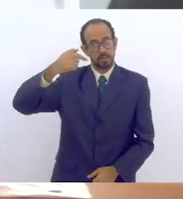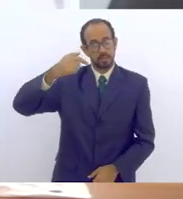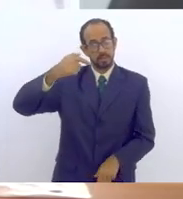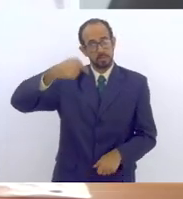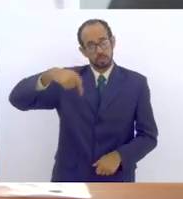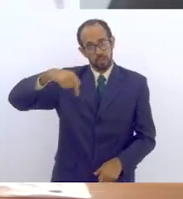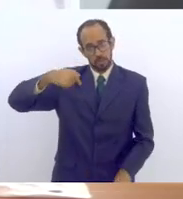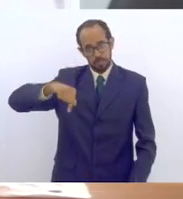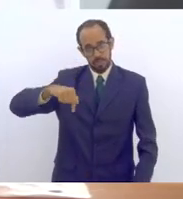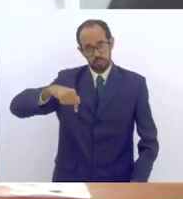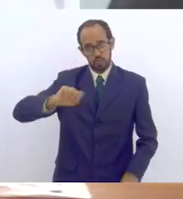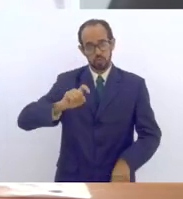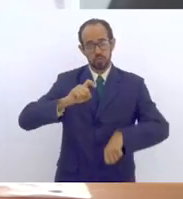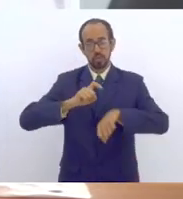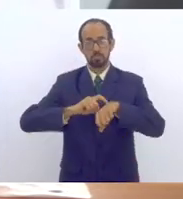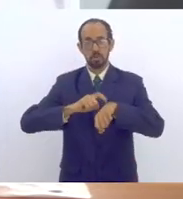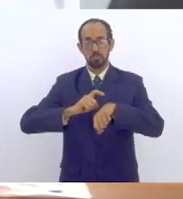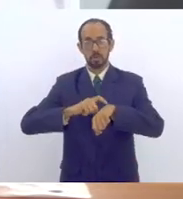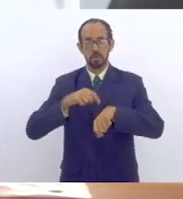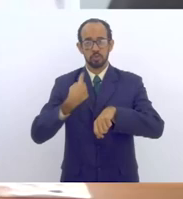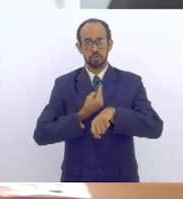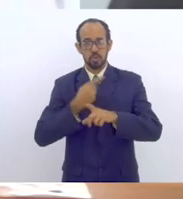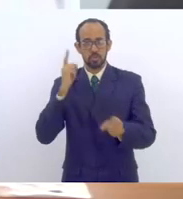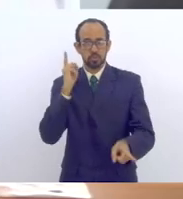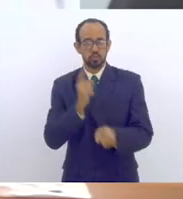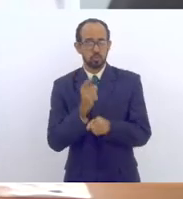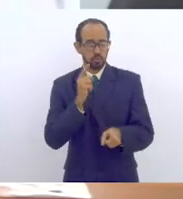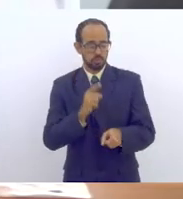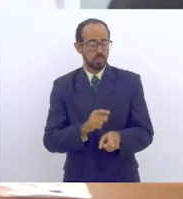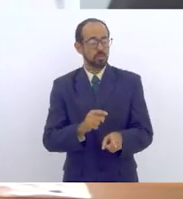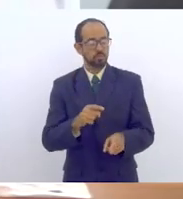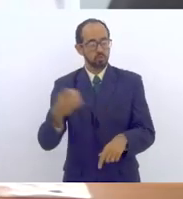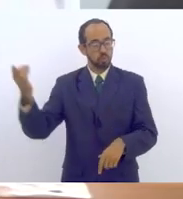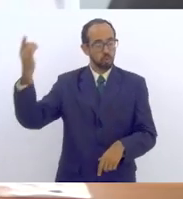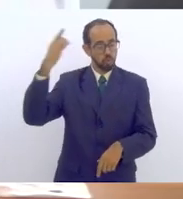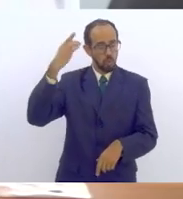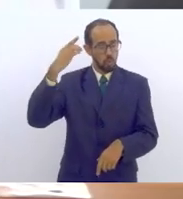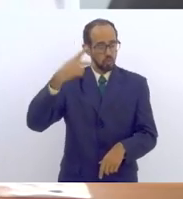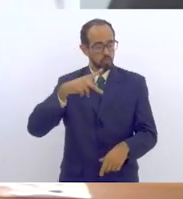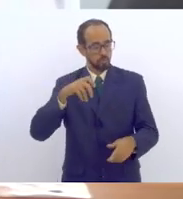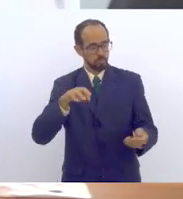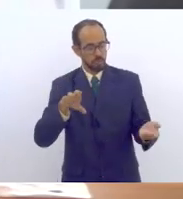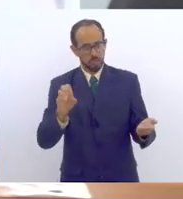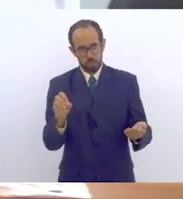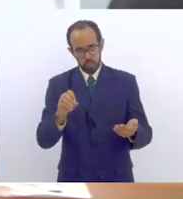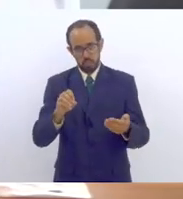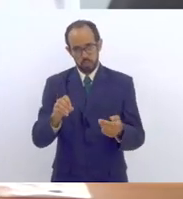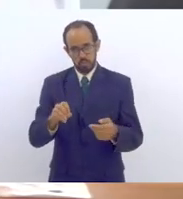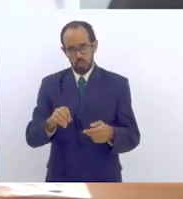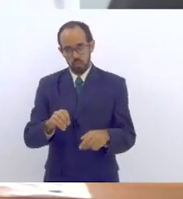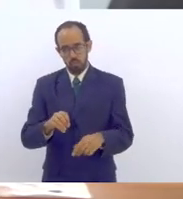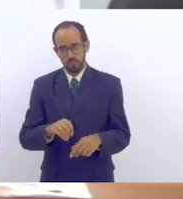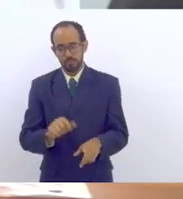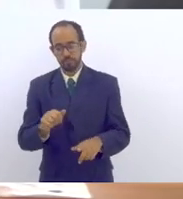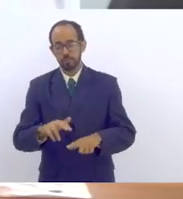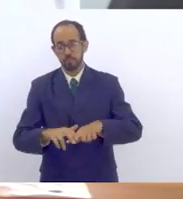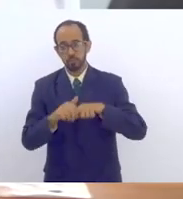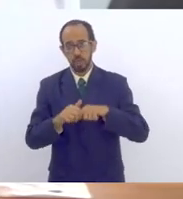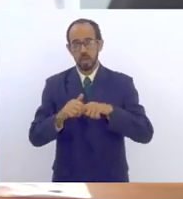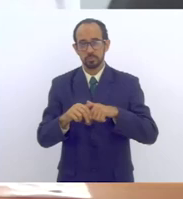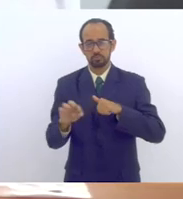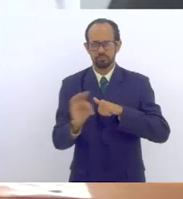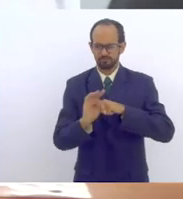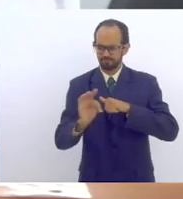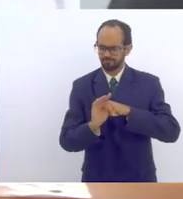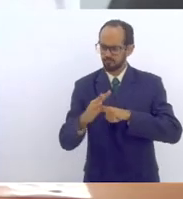naquele momento a gente já foi descobrindo né Rogério o talento do Pedro não só do ponto de vista técnico do